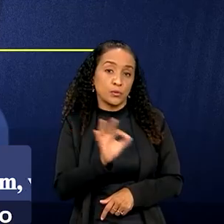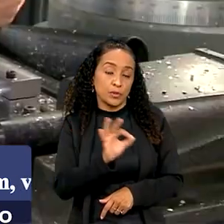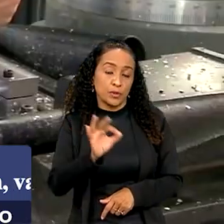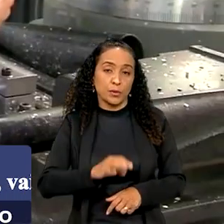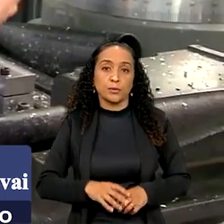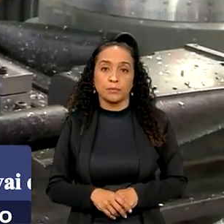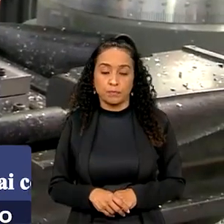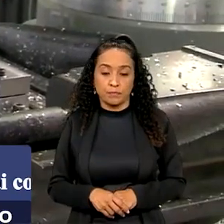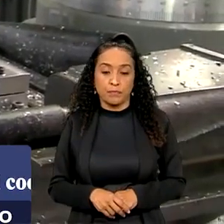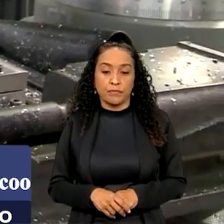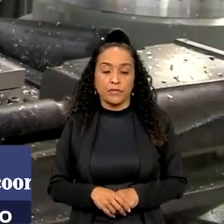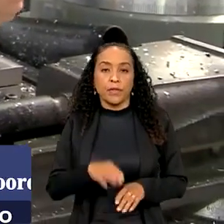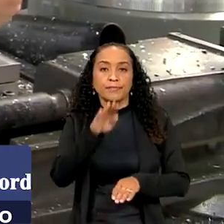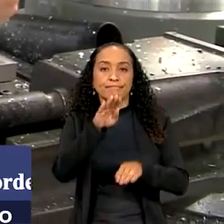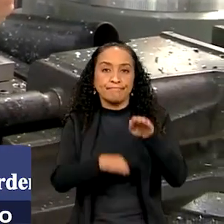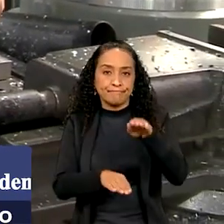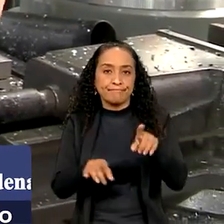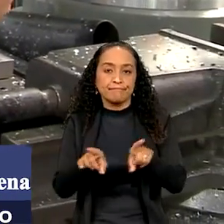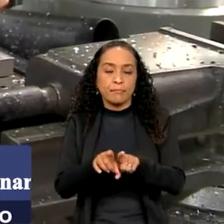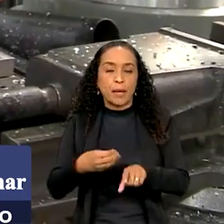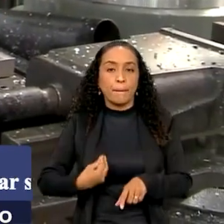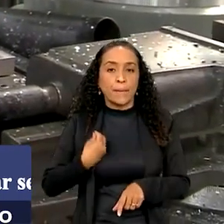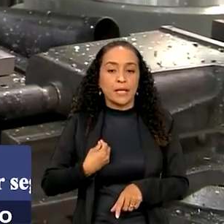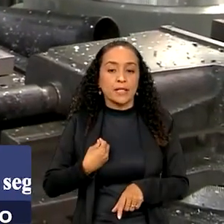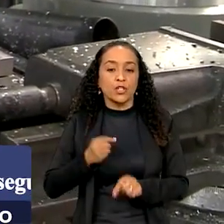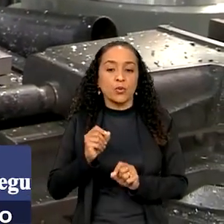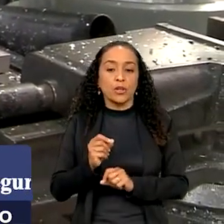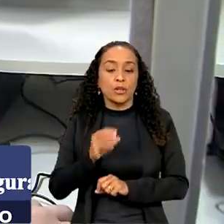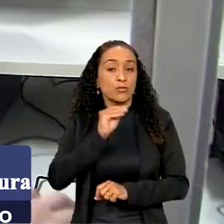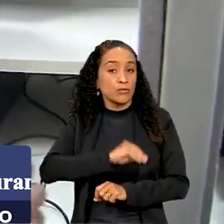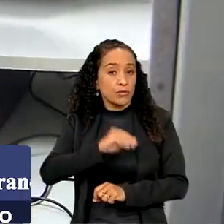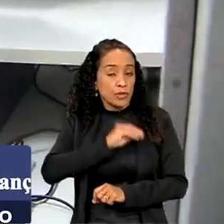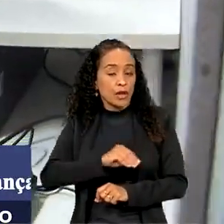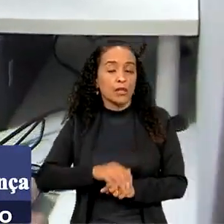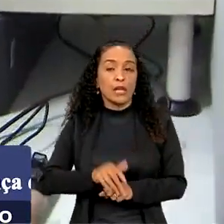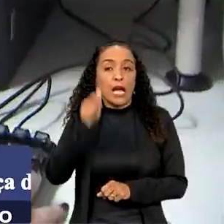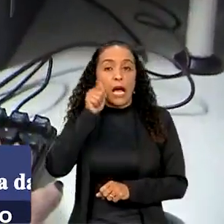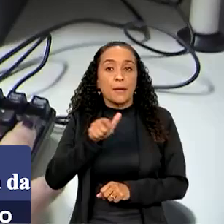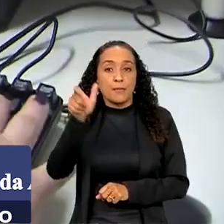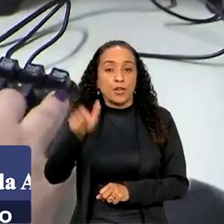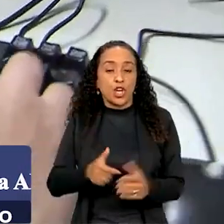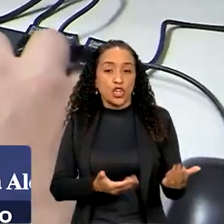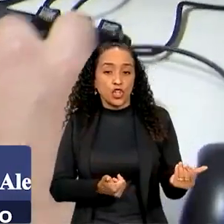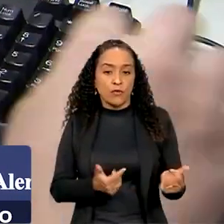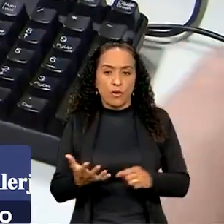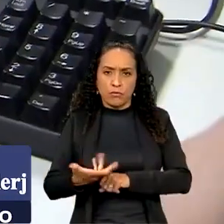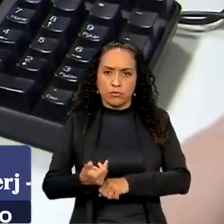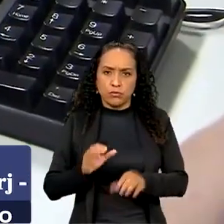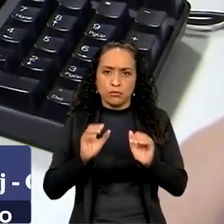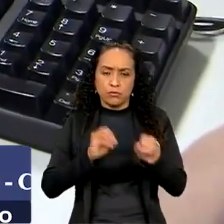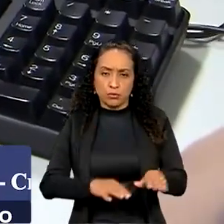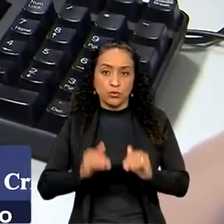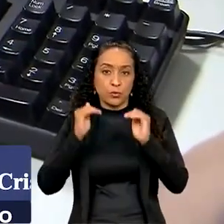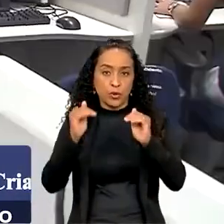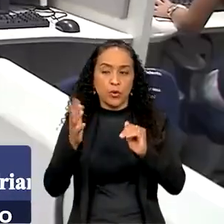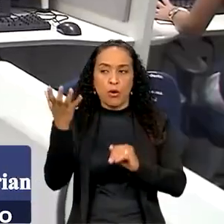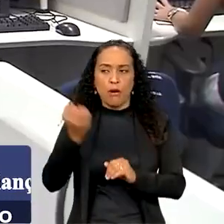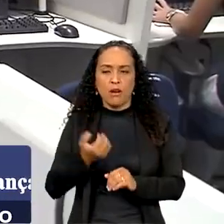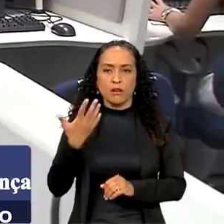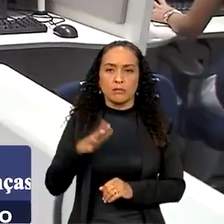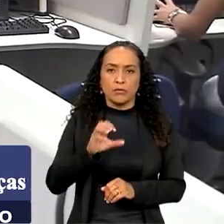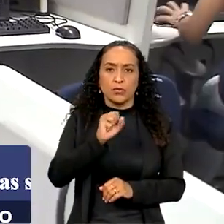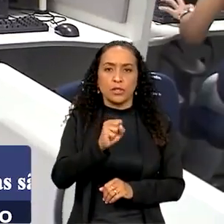92%. A desigualdade está também presente na remuneração. As mulheres jovens com qualificação superior ganham, em